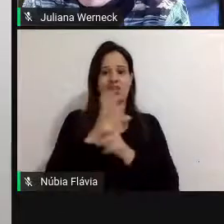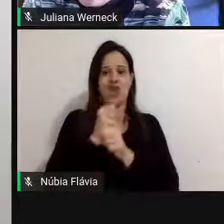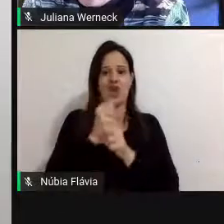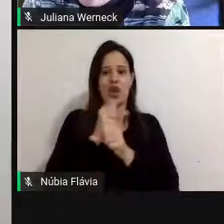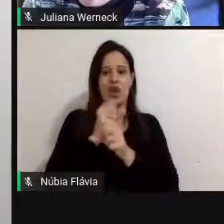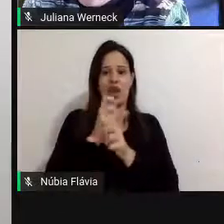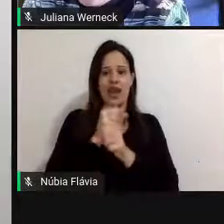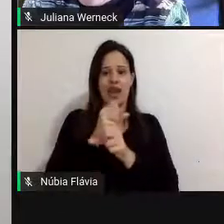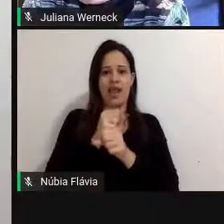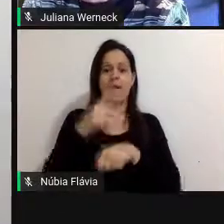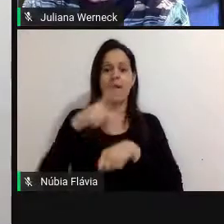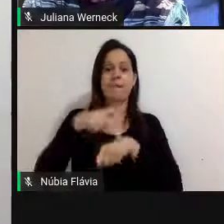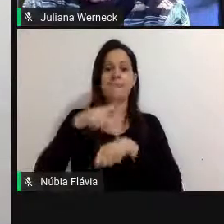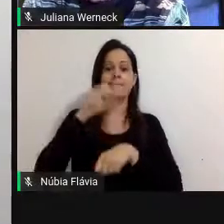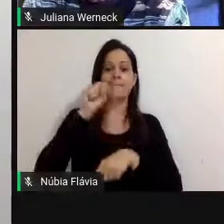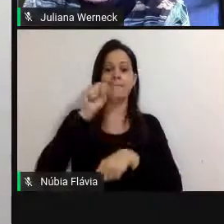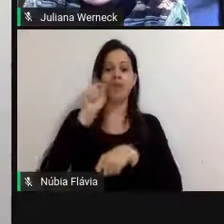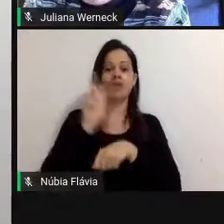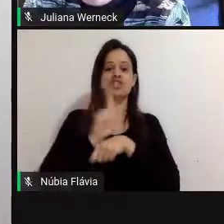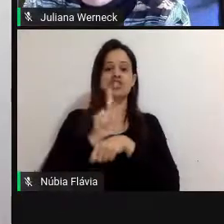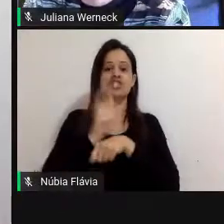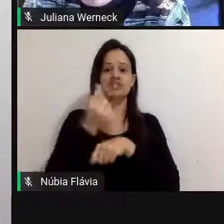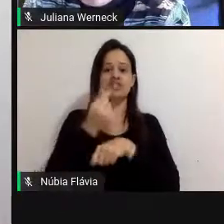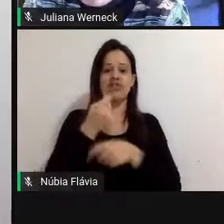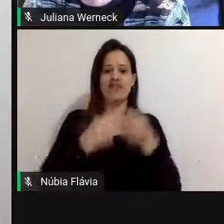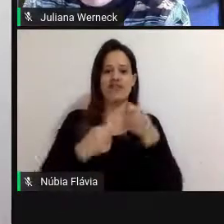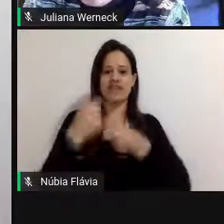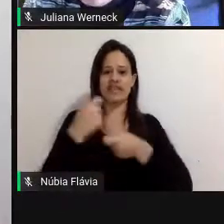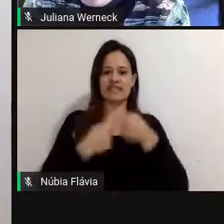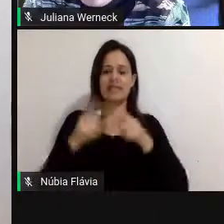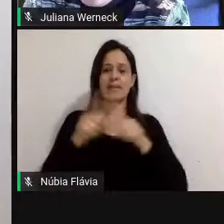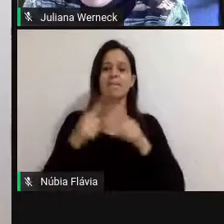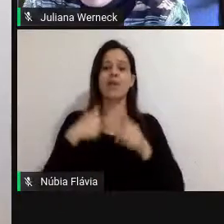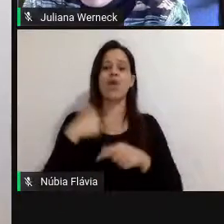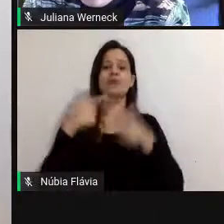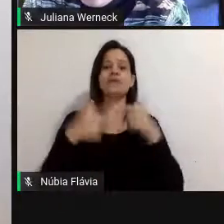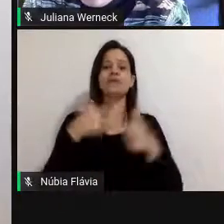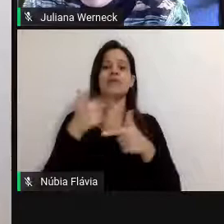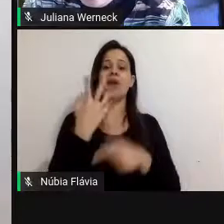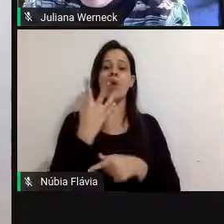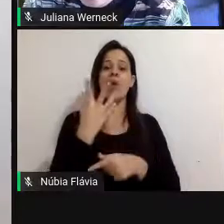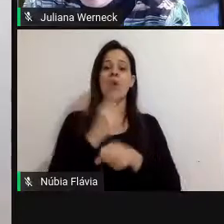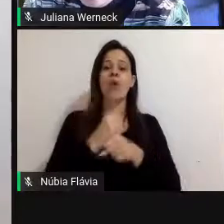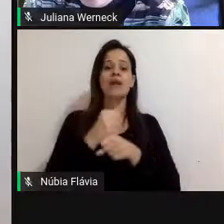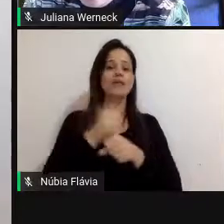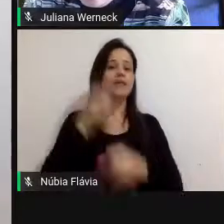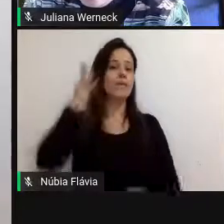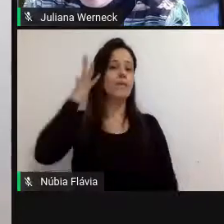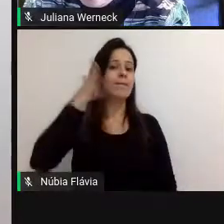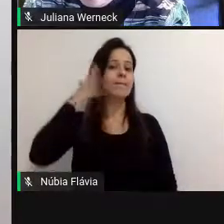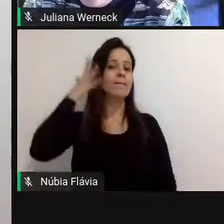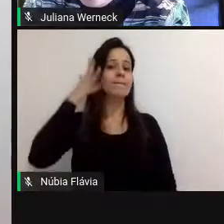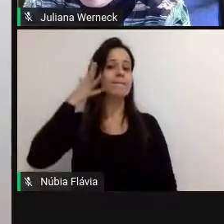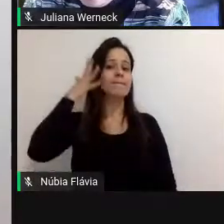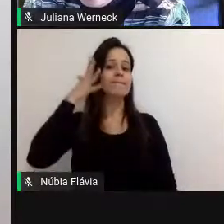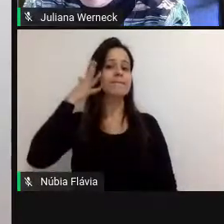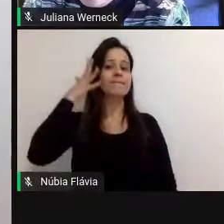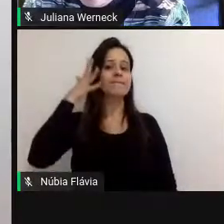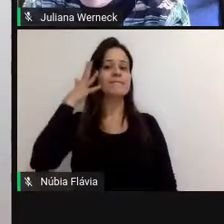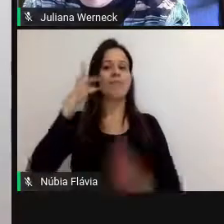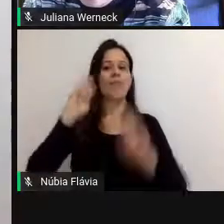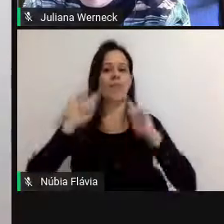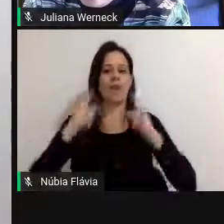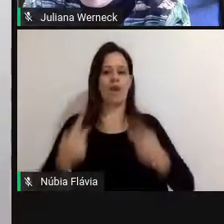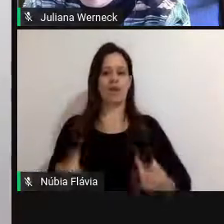sou pós-graduada em Gestão Financeira, mas eu trabalho há 4 anos como palestrante na área de desenvolvimento humano. E eu esqueci de comentar